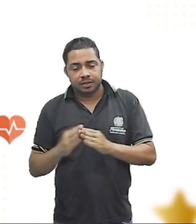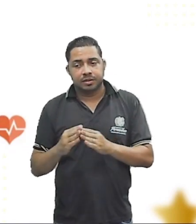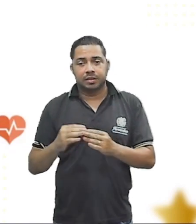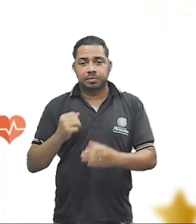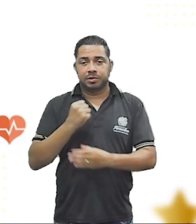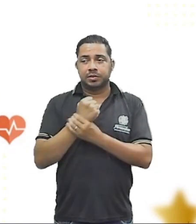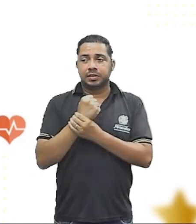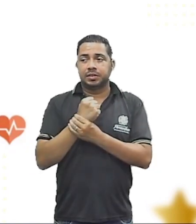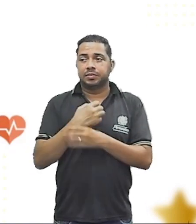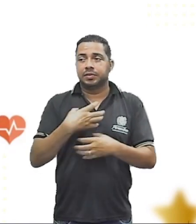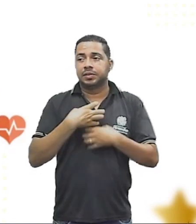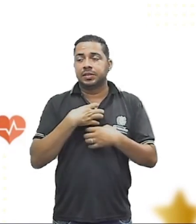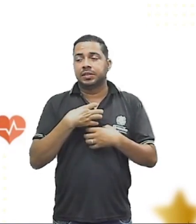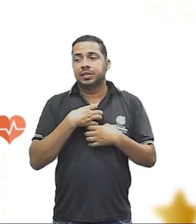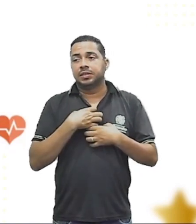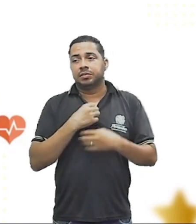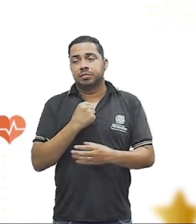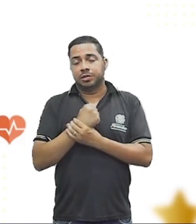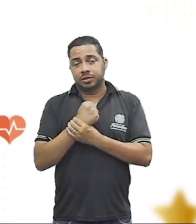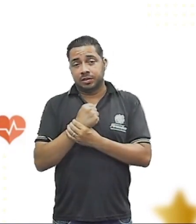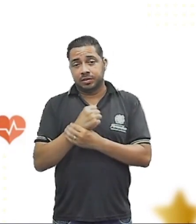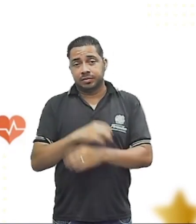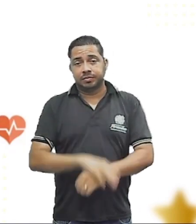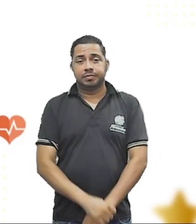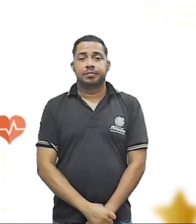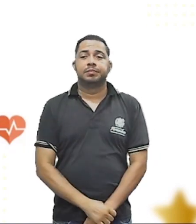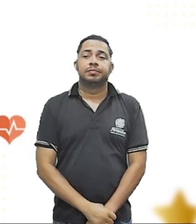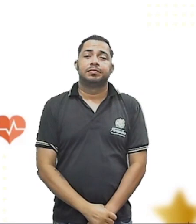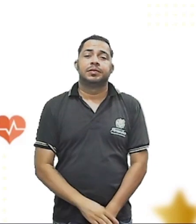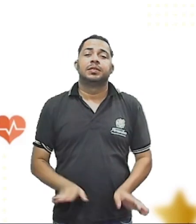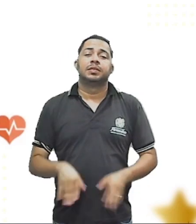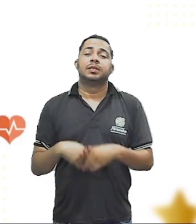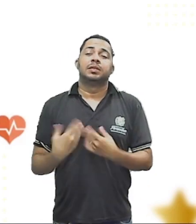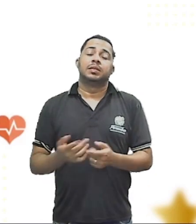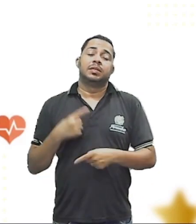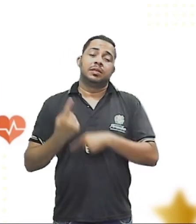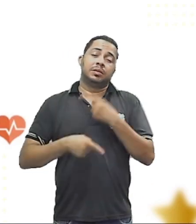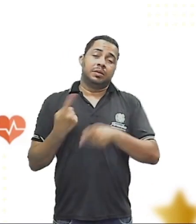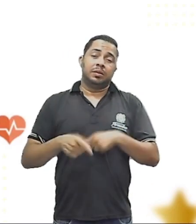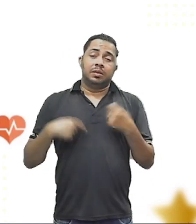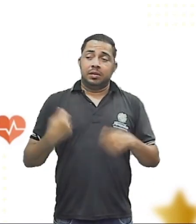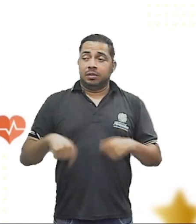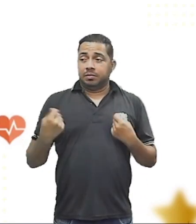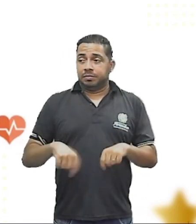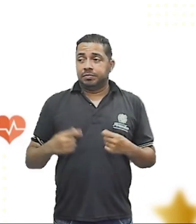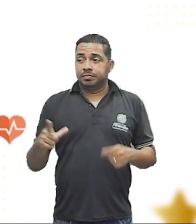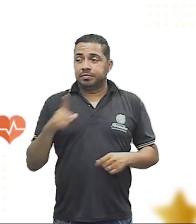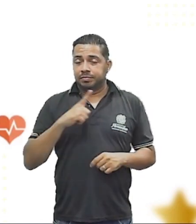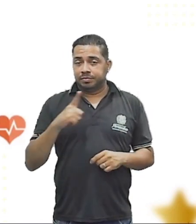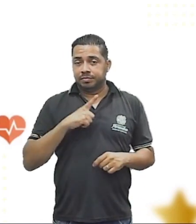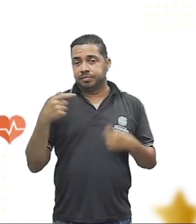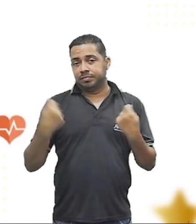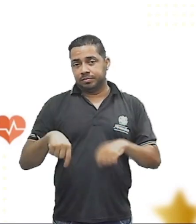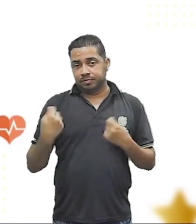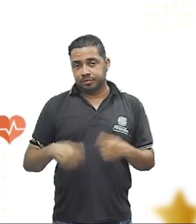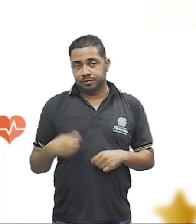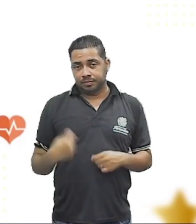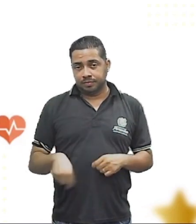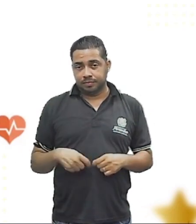proteção, no sentido de proteção mesmo. E aí, após essas necessidades, nós temos as